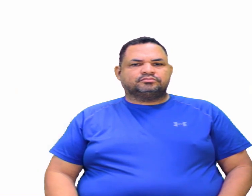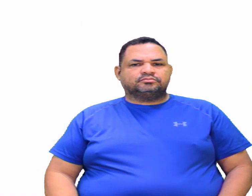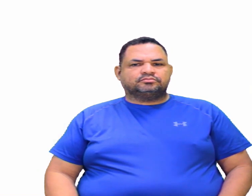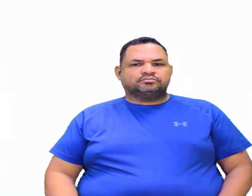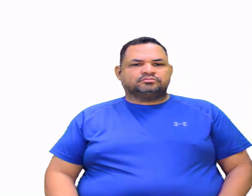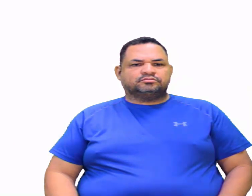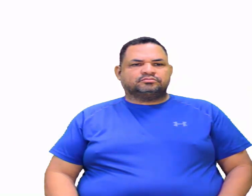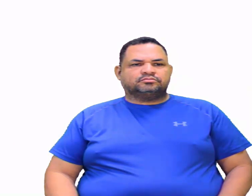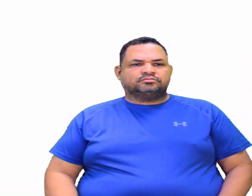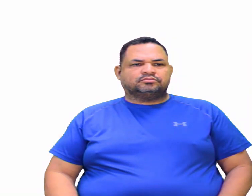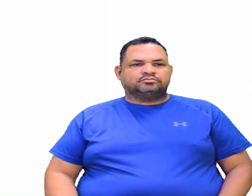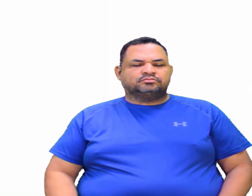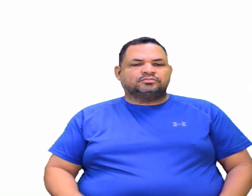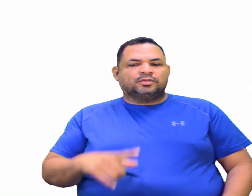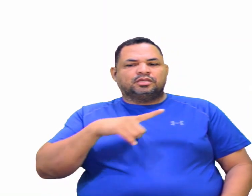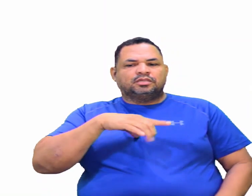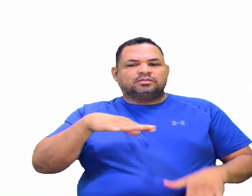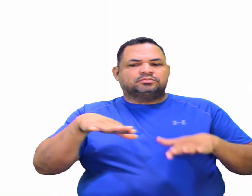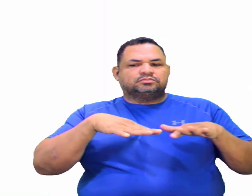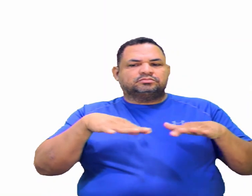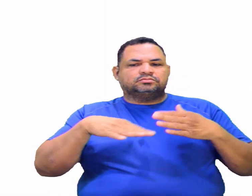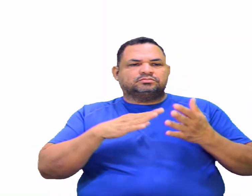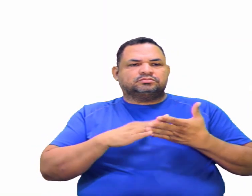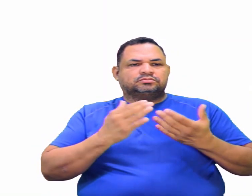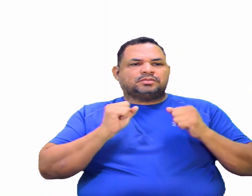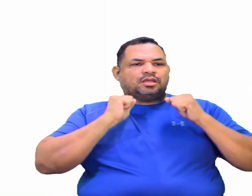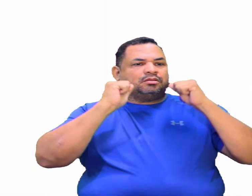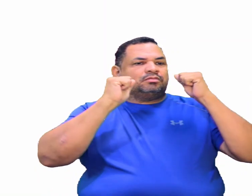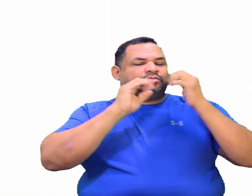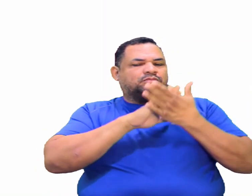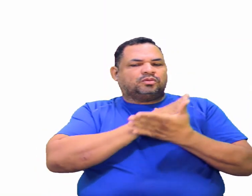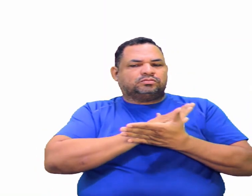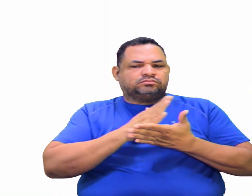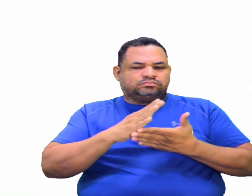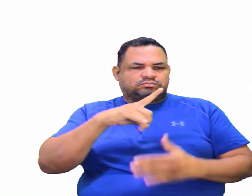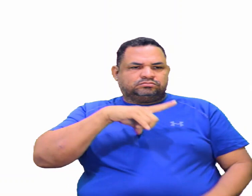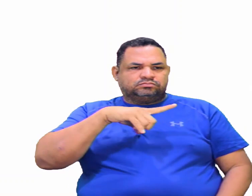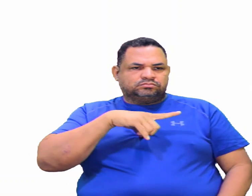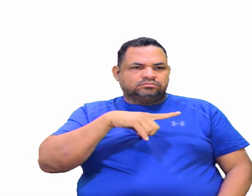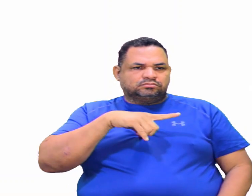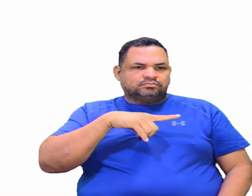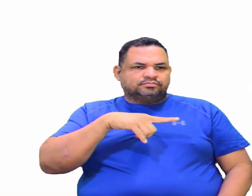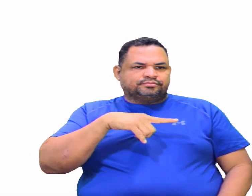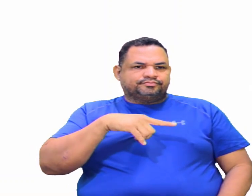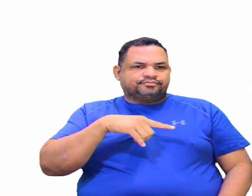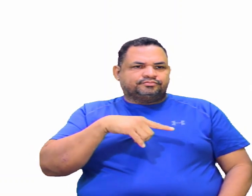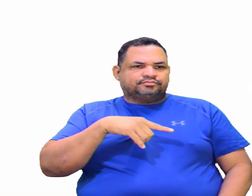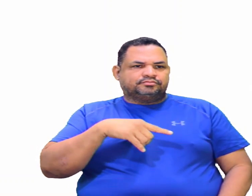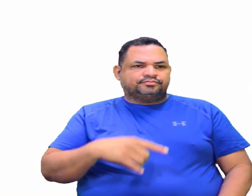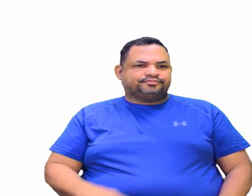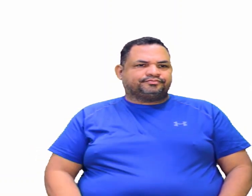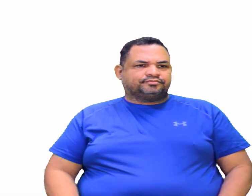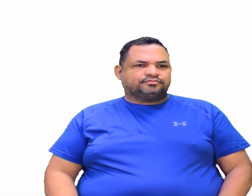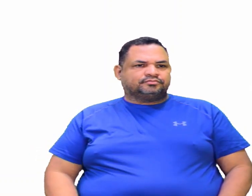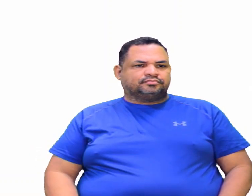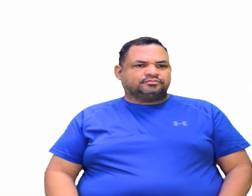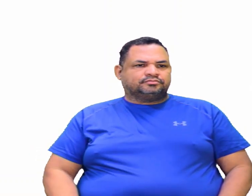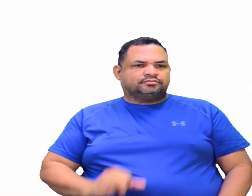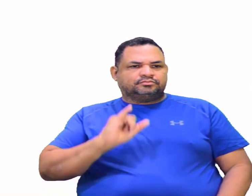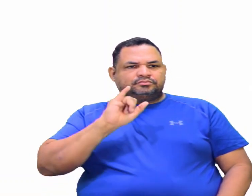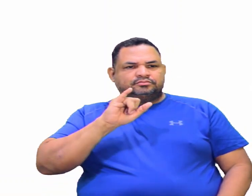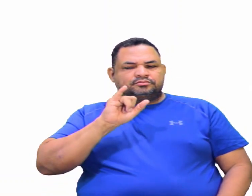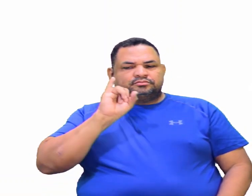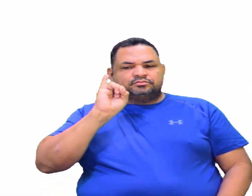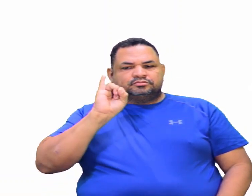tem dos movimentos aqui os movimentos iniciais da Vanguarda né o